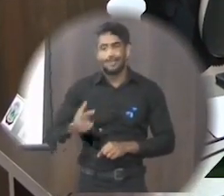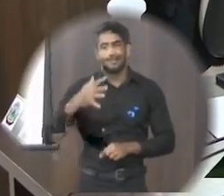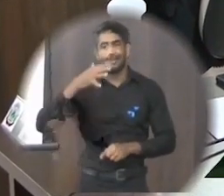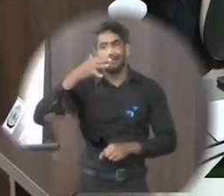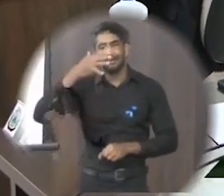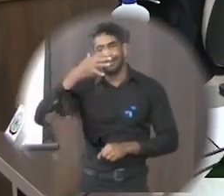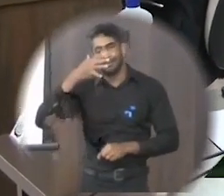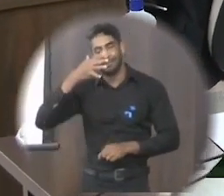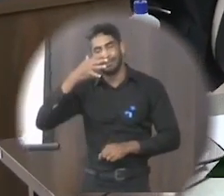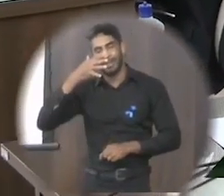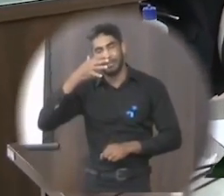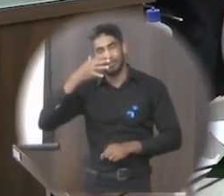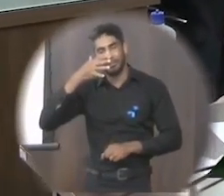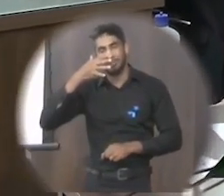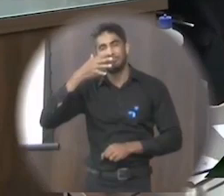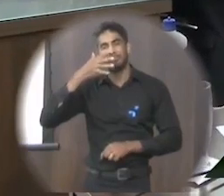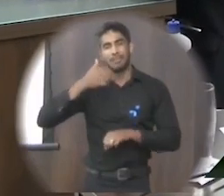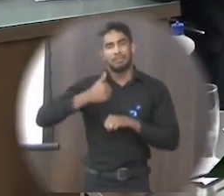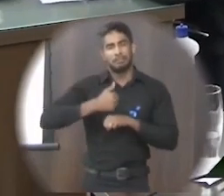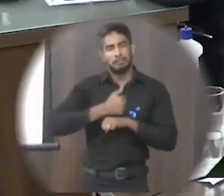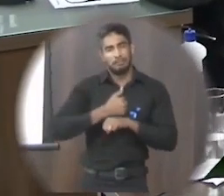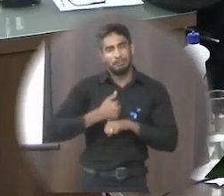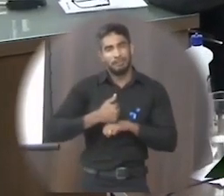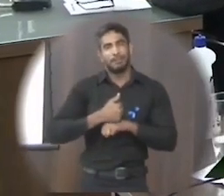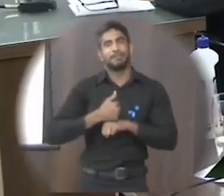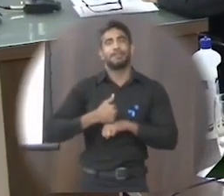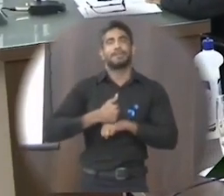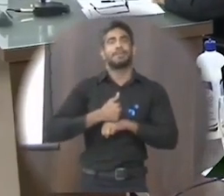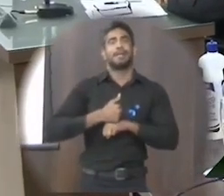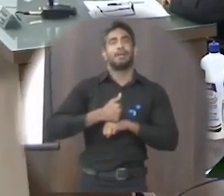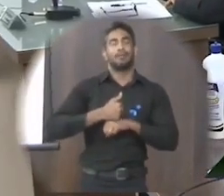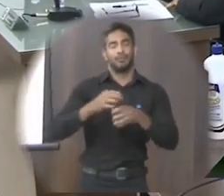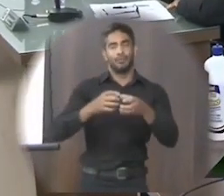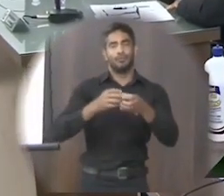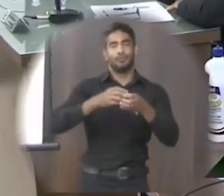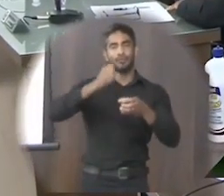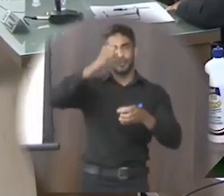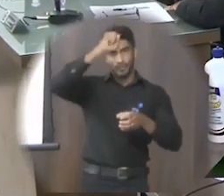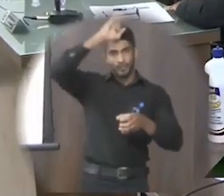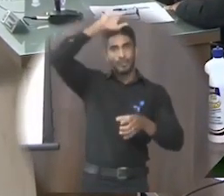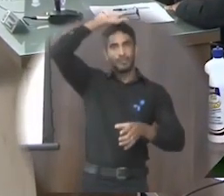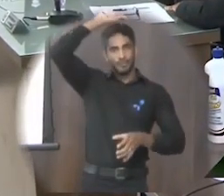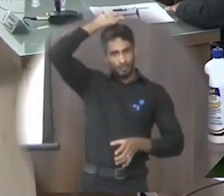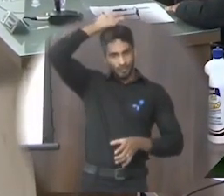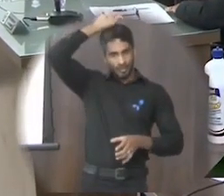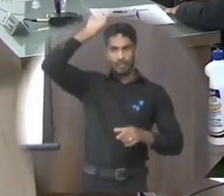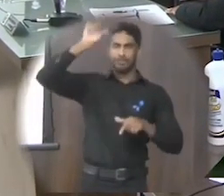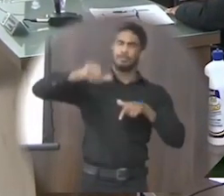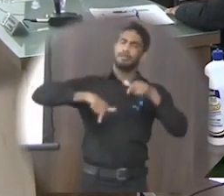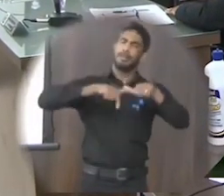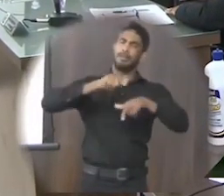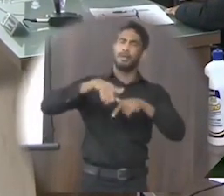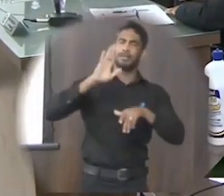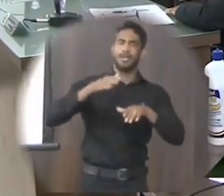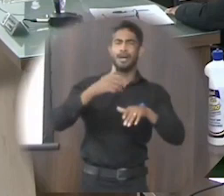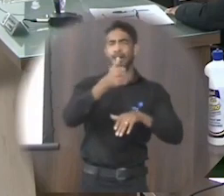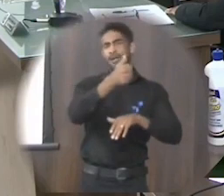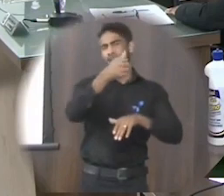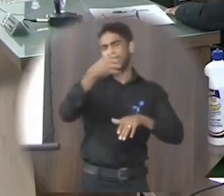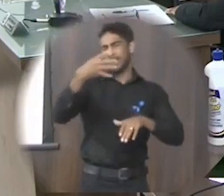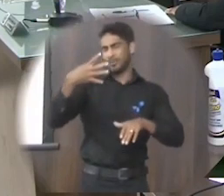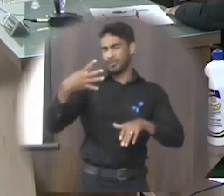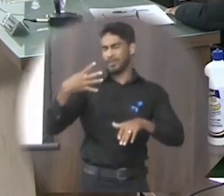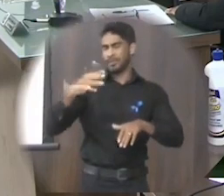incondicional da instituição Corpo de Bombeiros, viu? Eu trabalhei, como todos aqui sabem, por quase 14 anos na